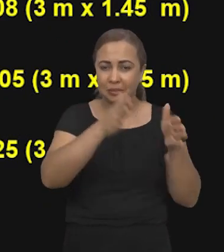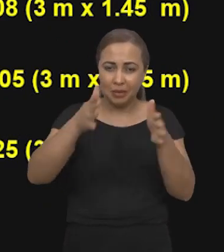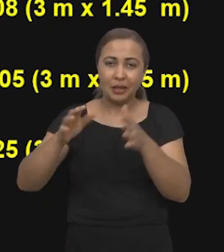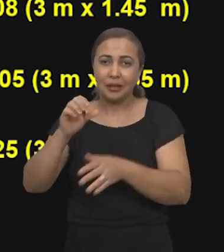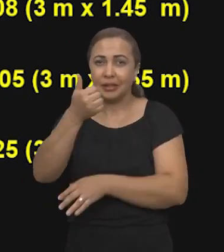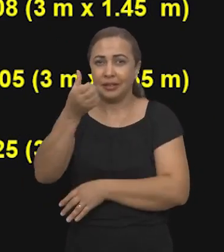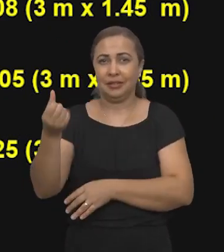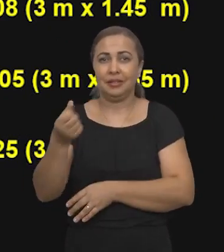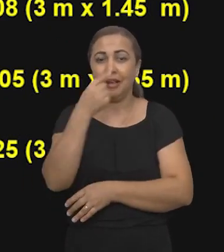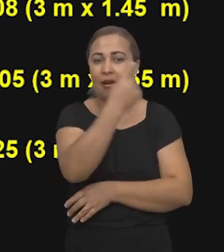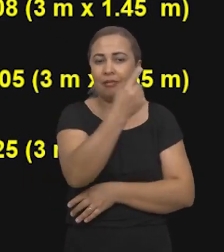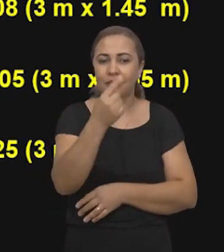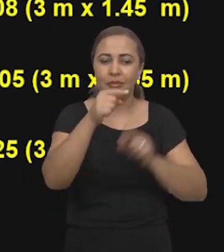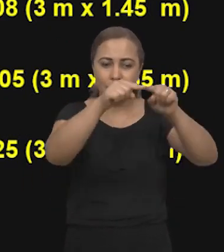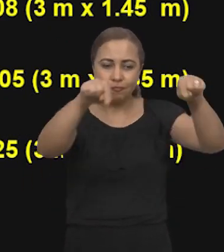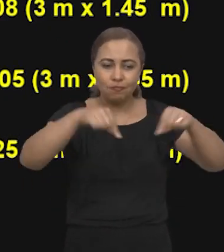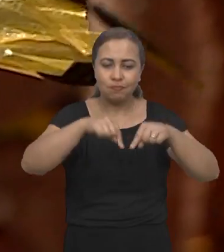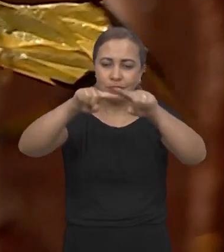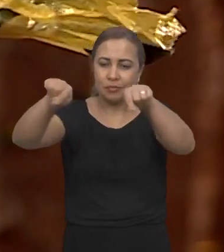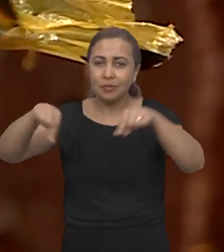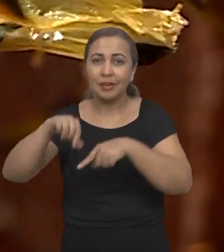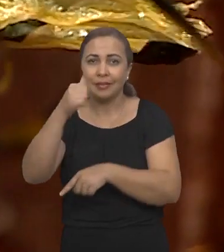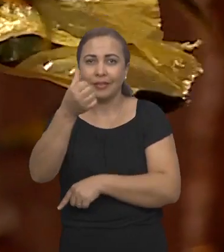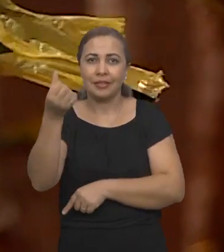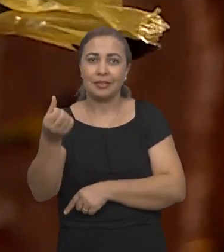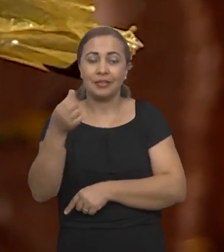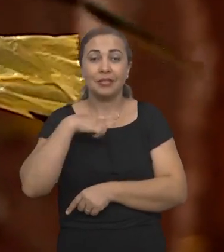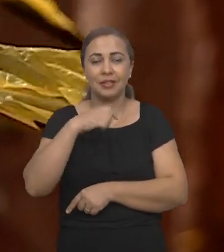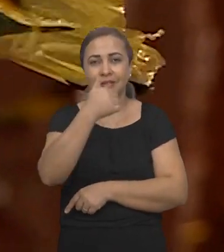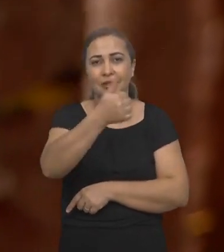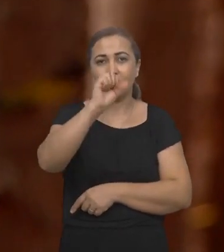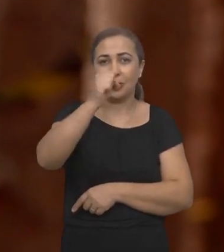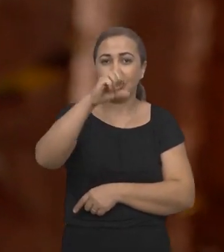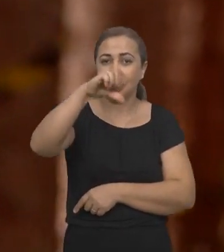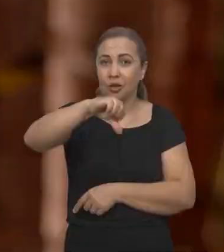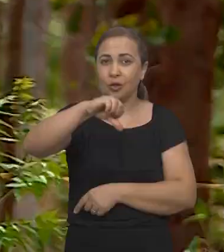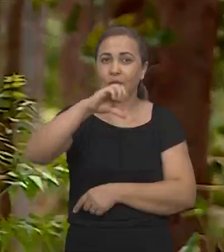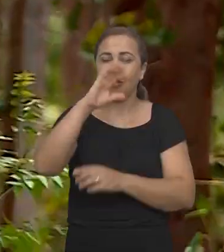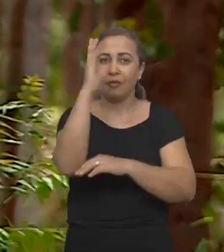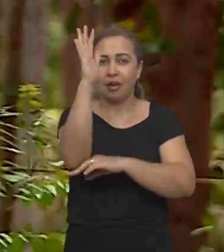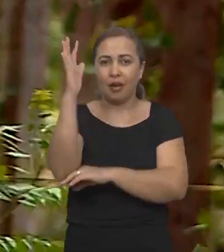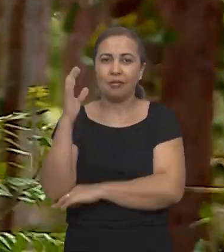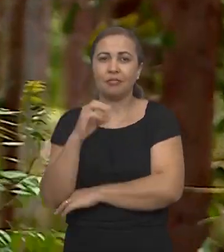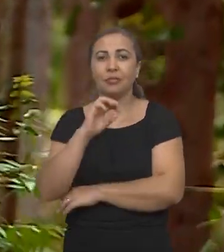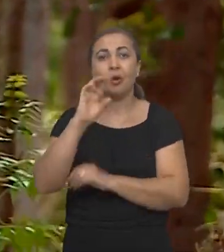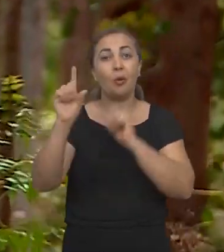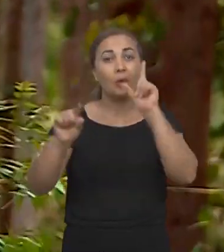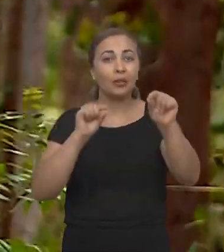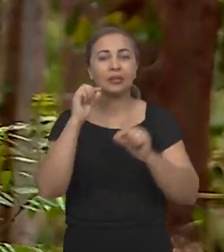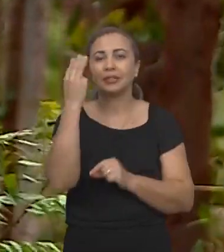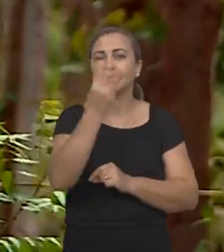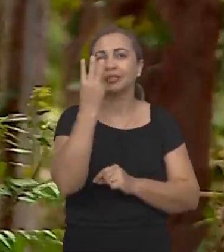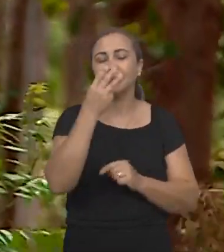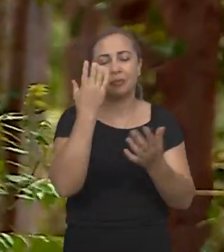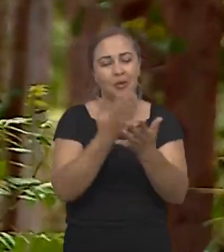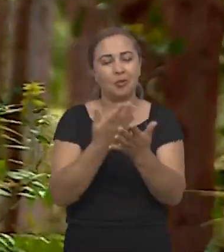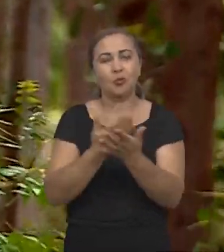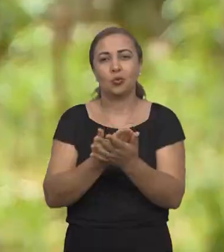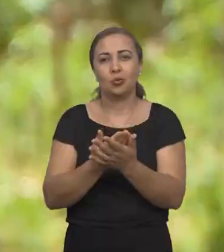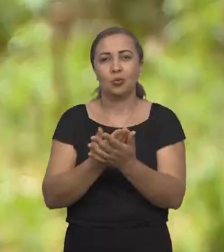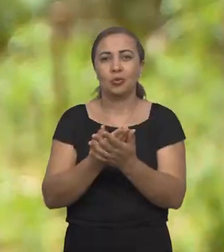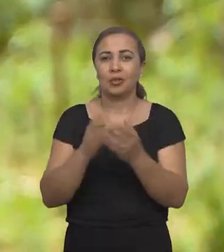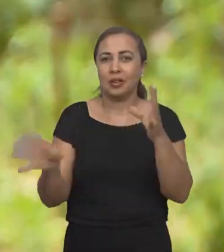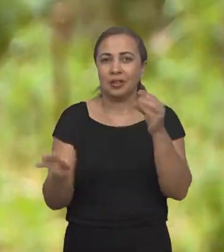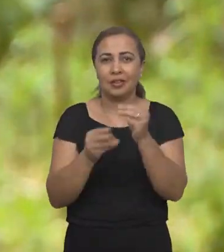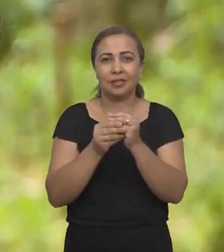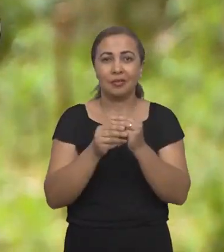16 blocos. Cada um deles tem 189 árvores, das quais 3 foram selecionadas para estudos